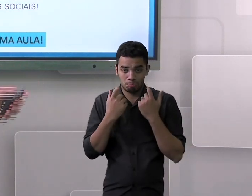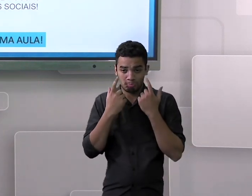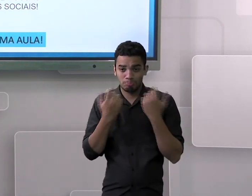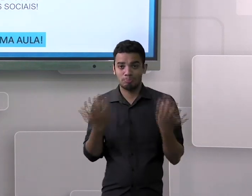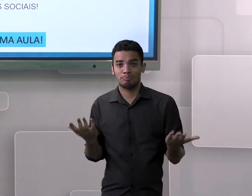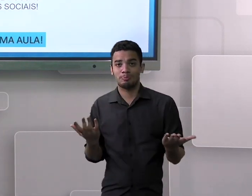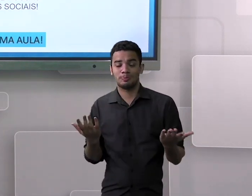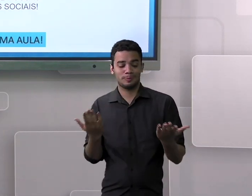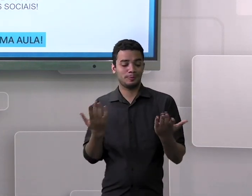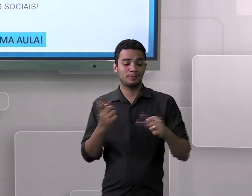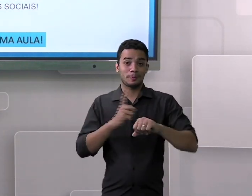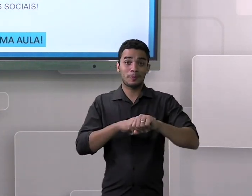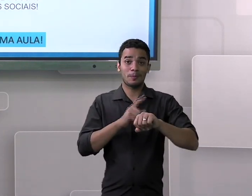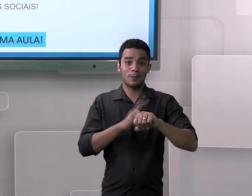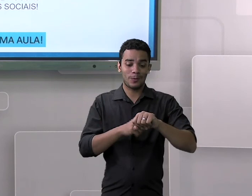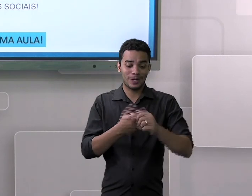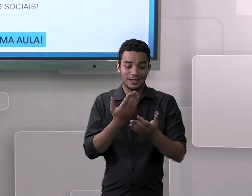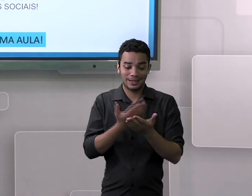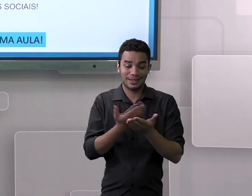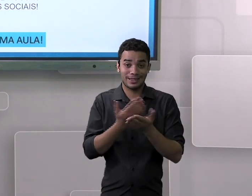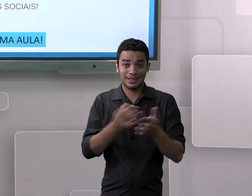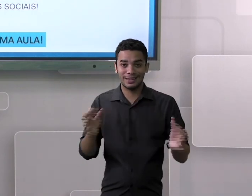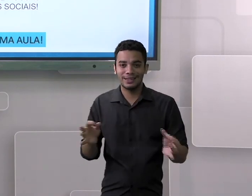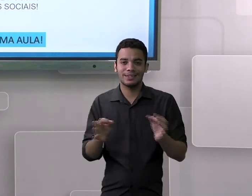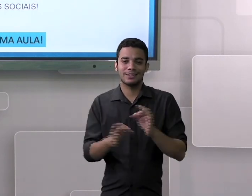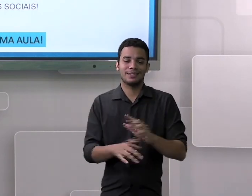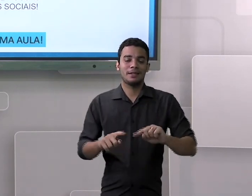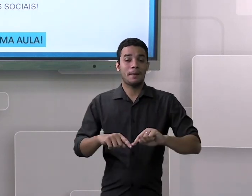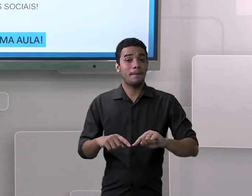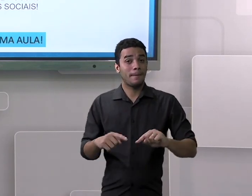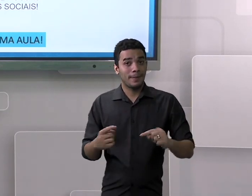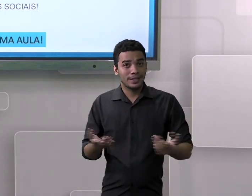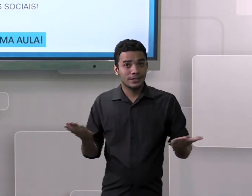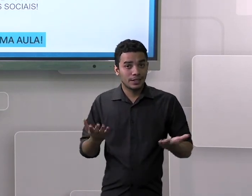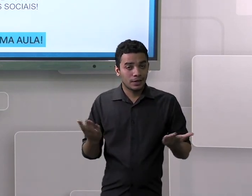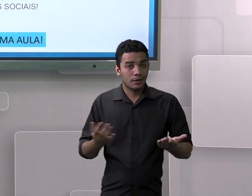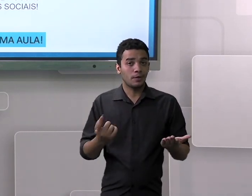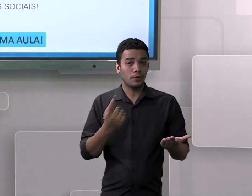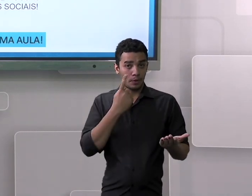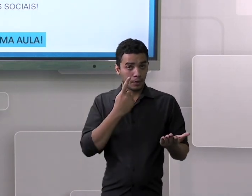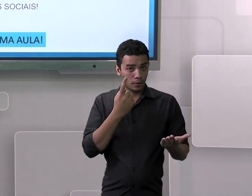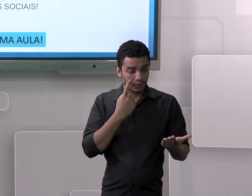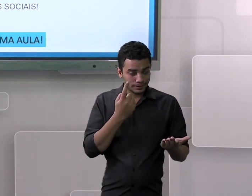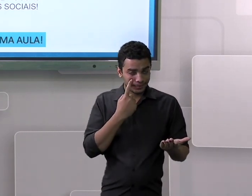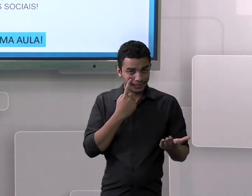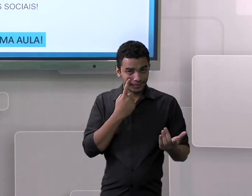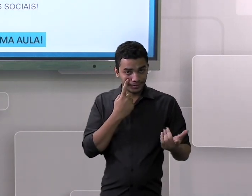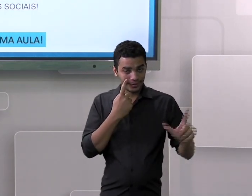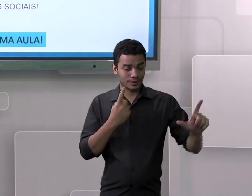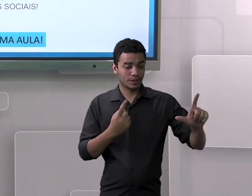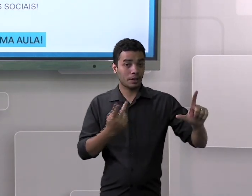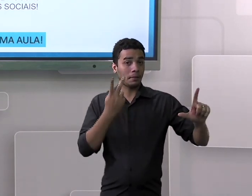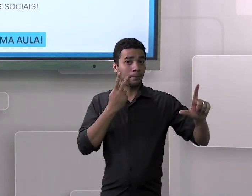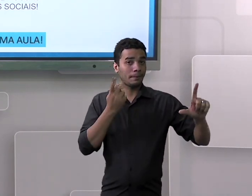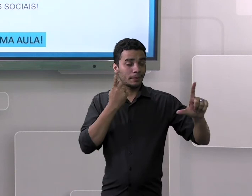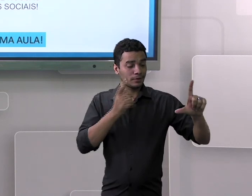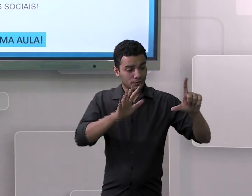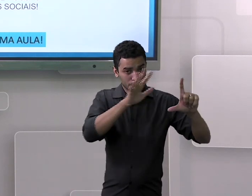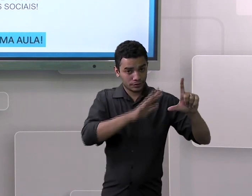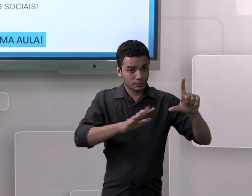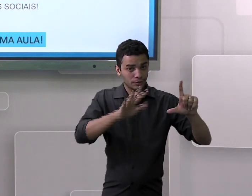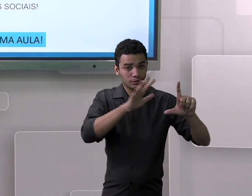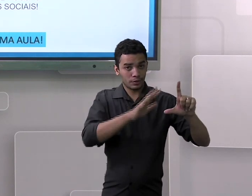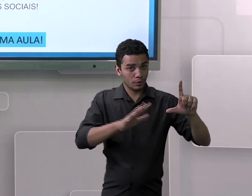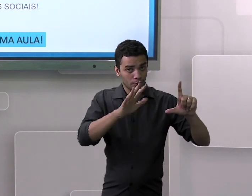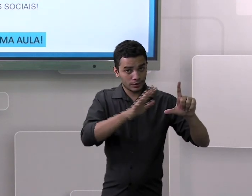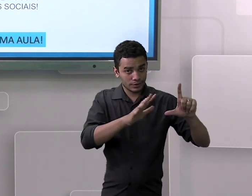tenho que ir embora. Mas eu deixo aqui um recadinho. Visite a nossa plataforma SMED GV. Vai aparecer uma imagem aqui, ó,